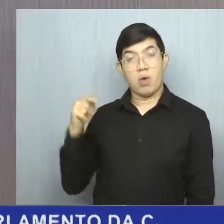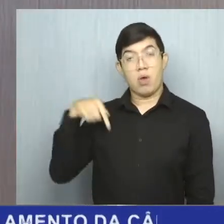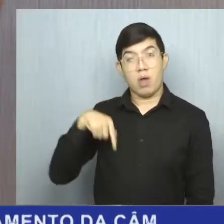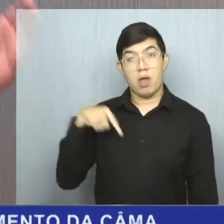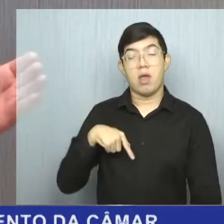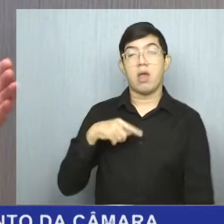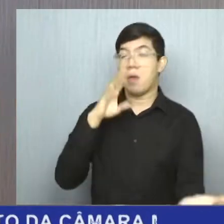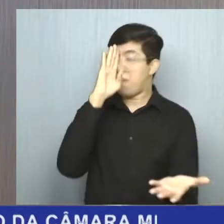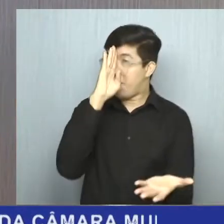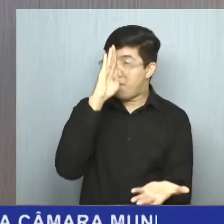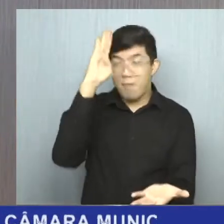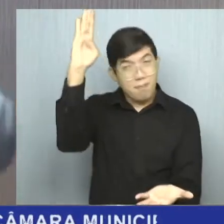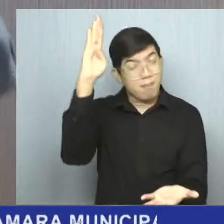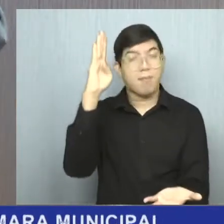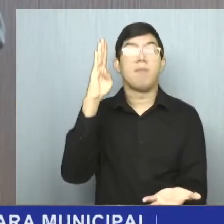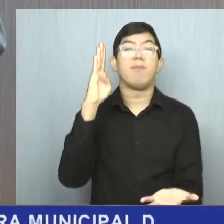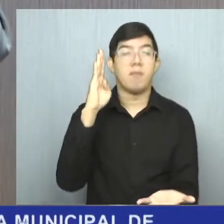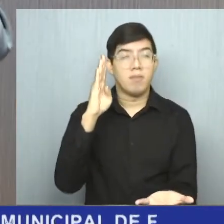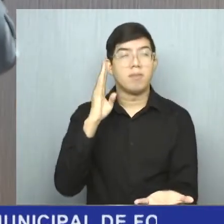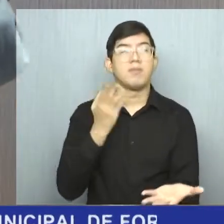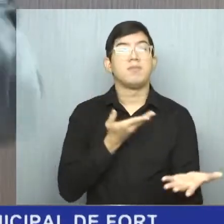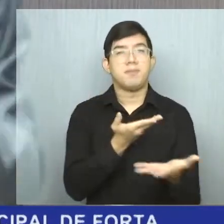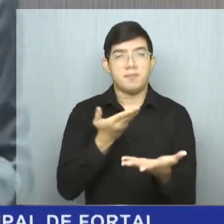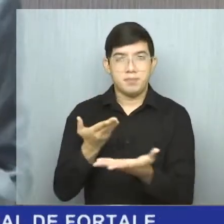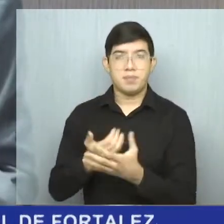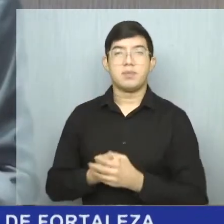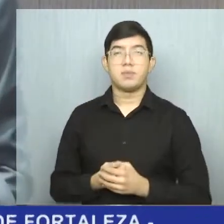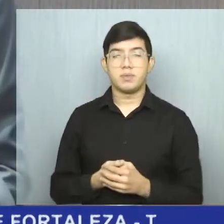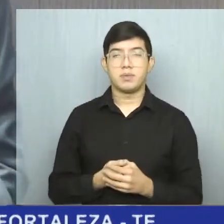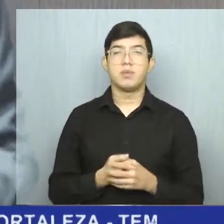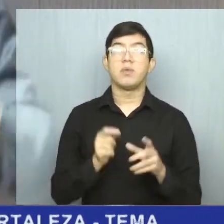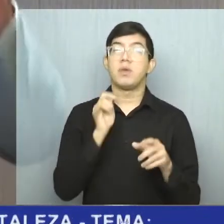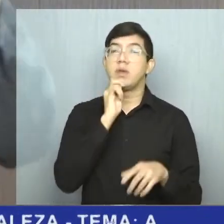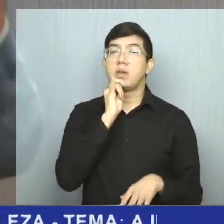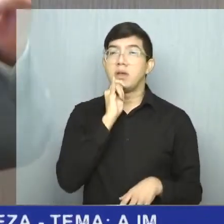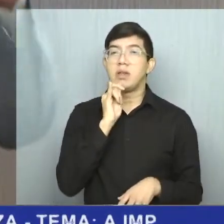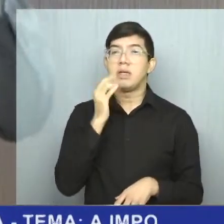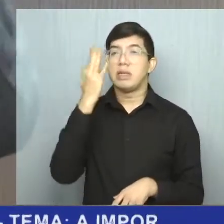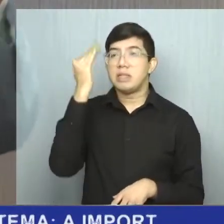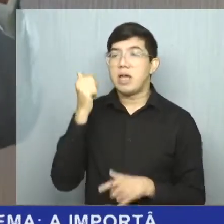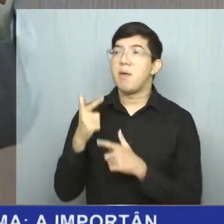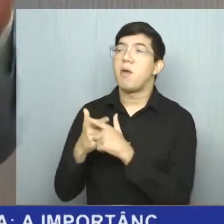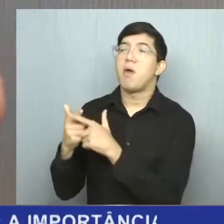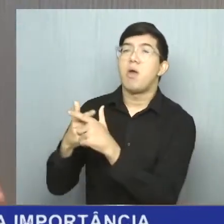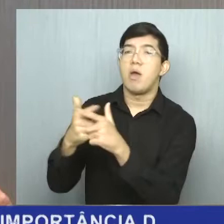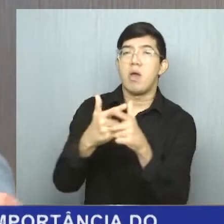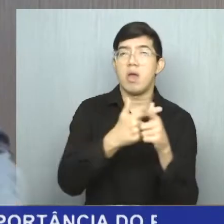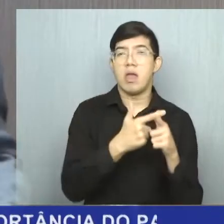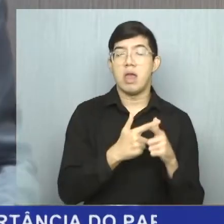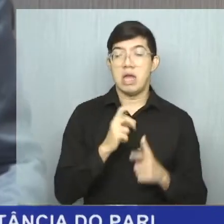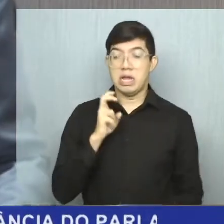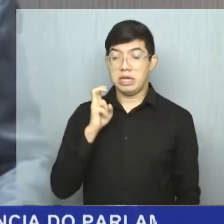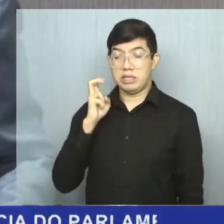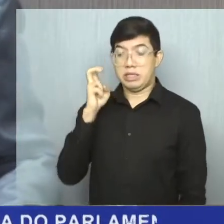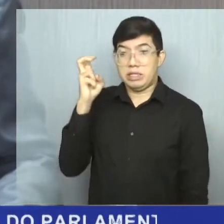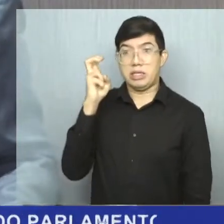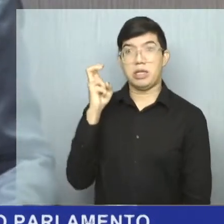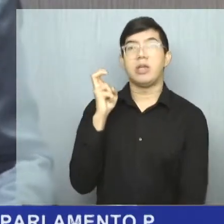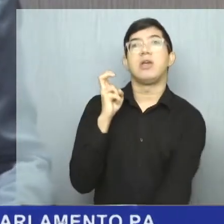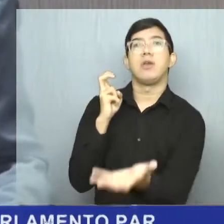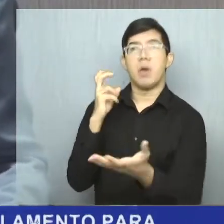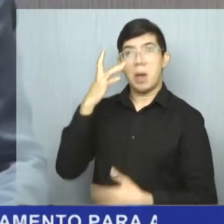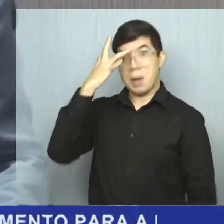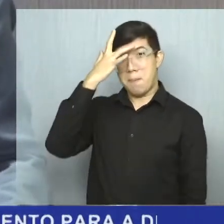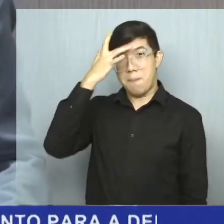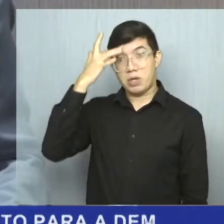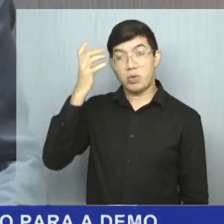distributivo gravíssimo de um país em que 5 pessoas acumulam a renda e a fortuna dos 100 milhões de brasileiros mais pobres e de classe média.